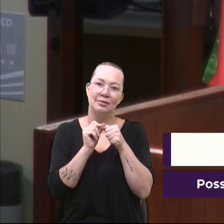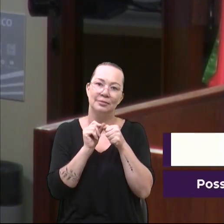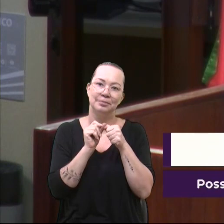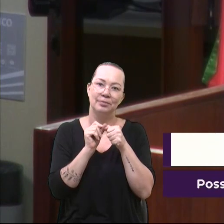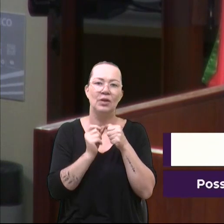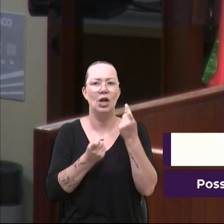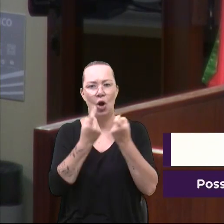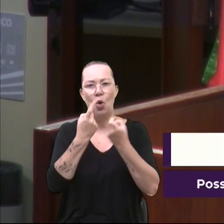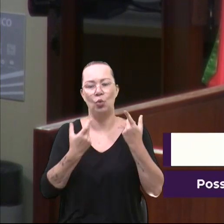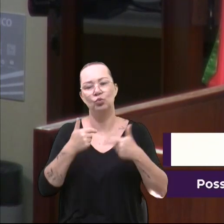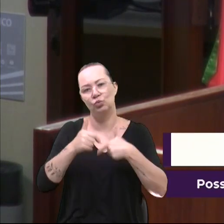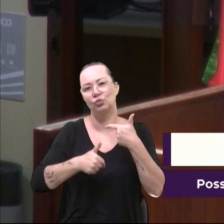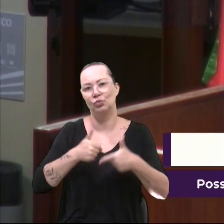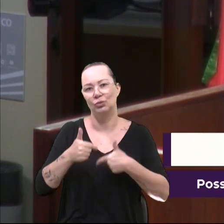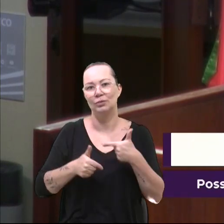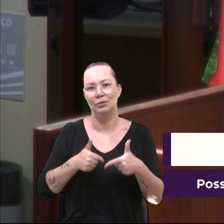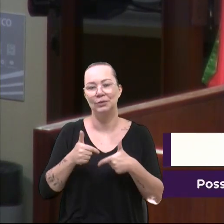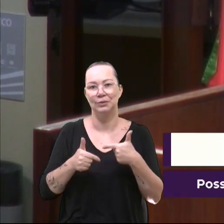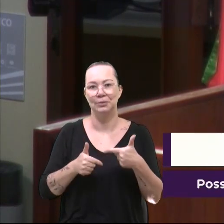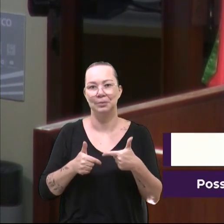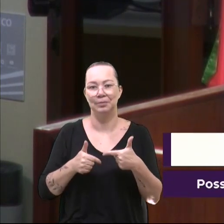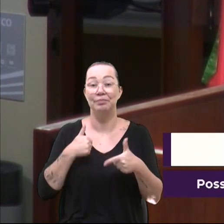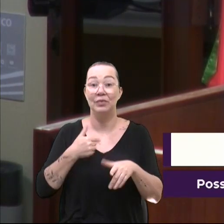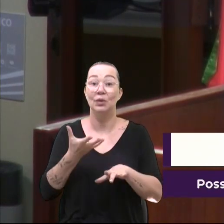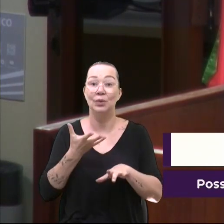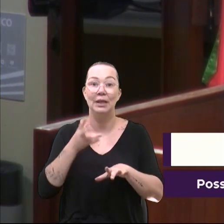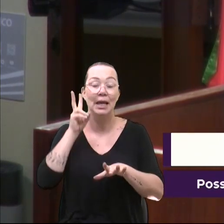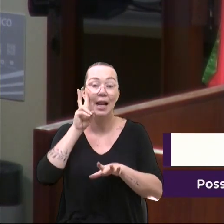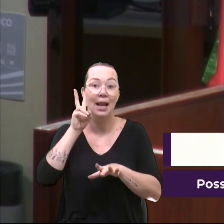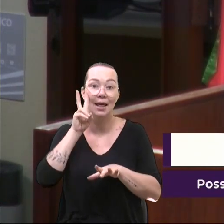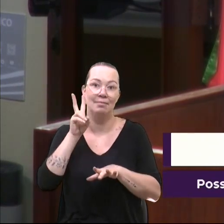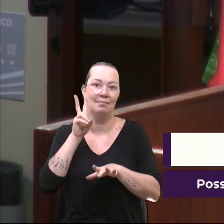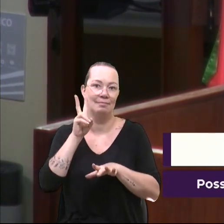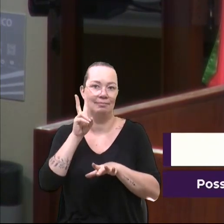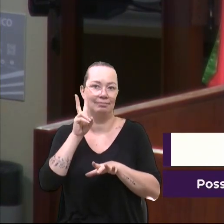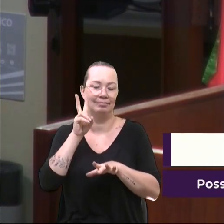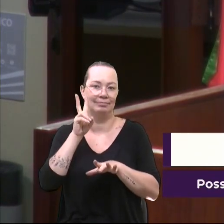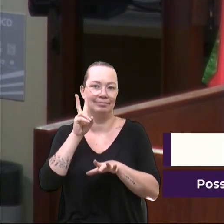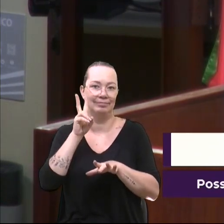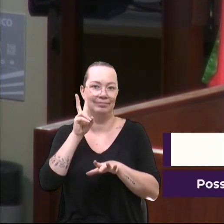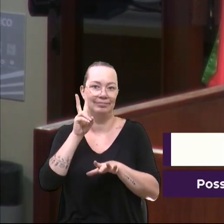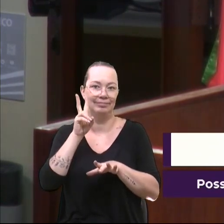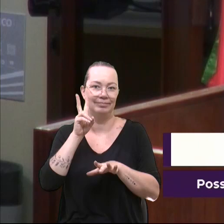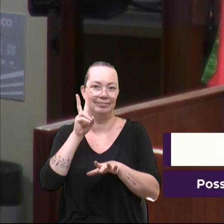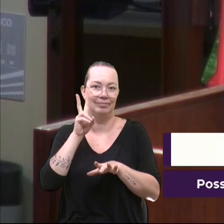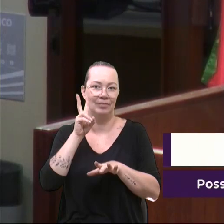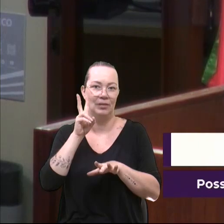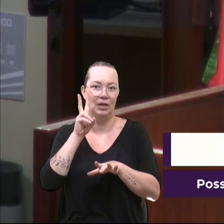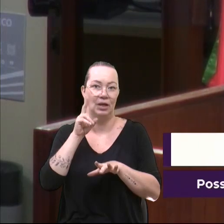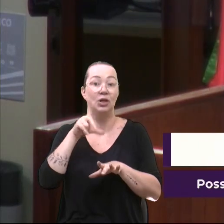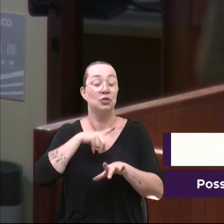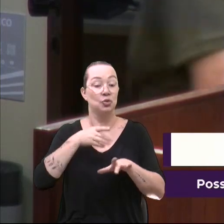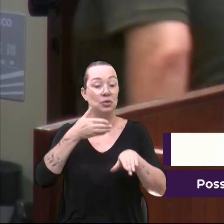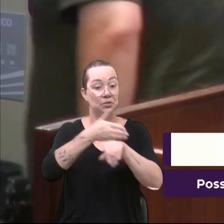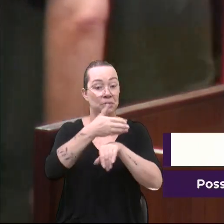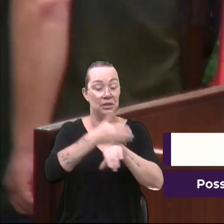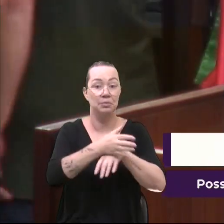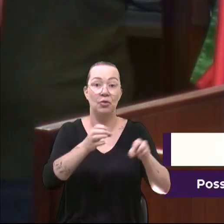algumas ações e eu gostaria de lembrá-los. Estivemos na Festa das